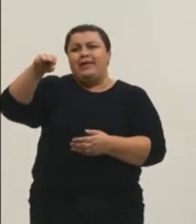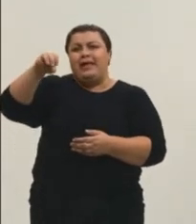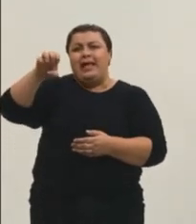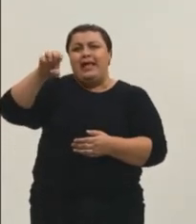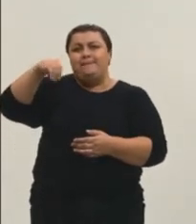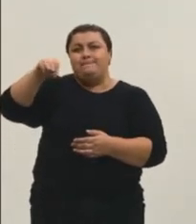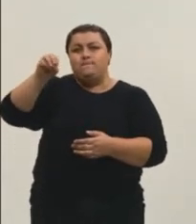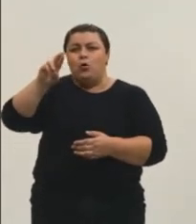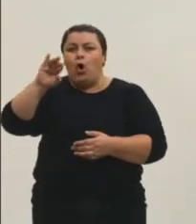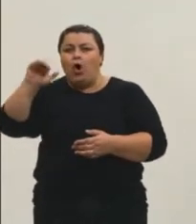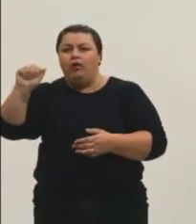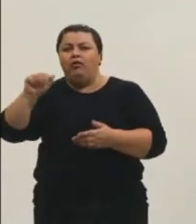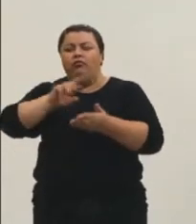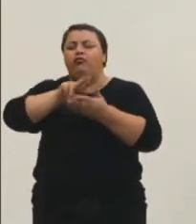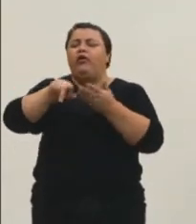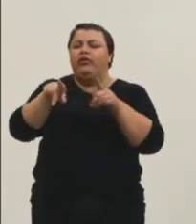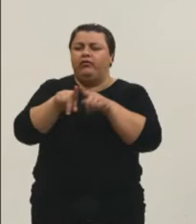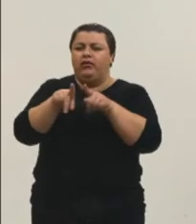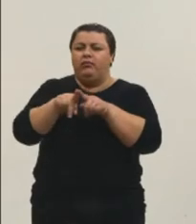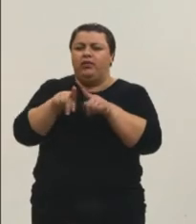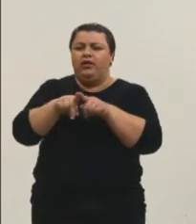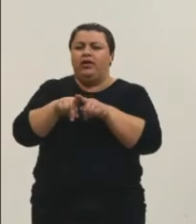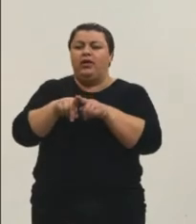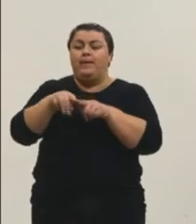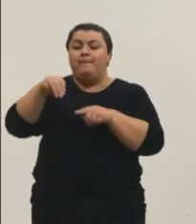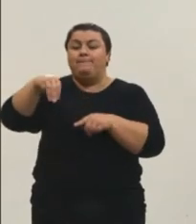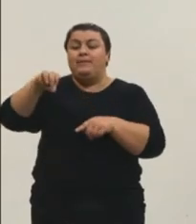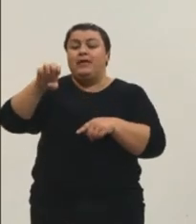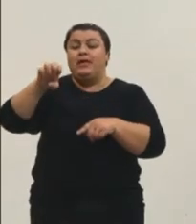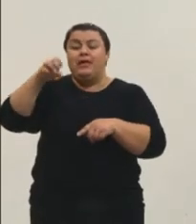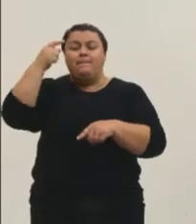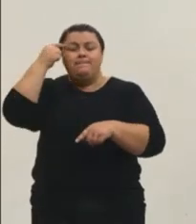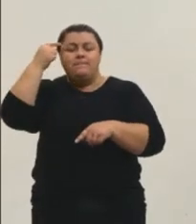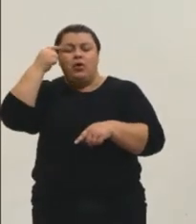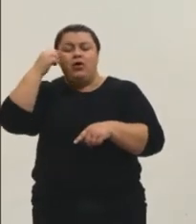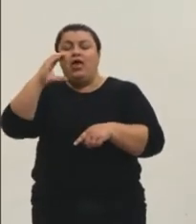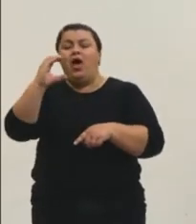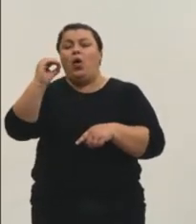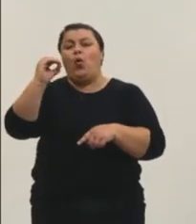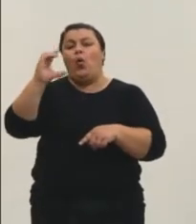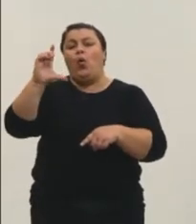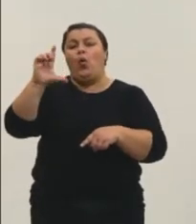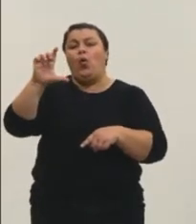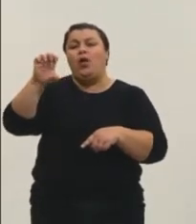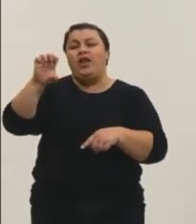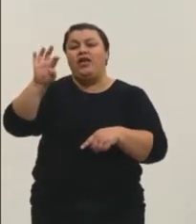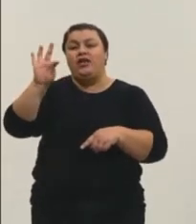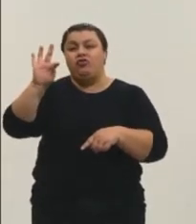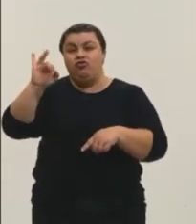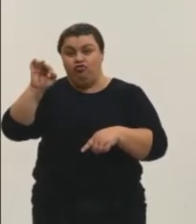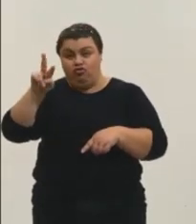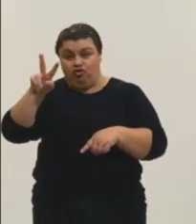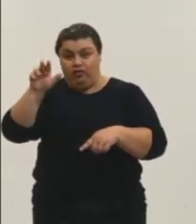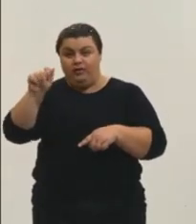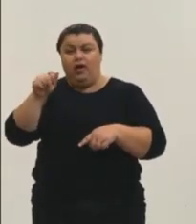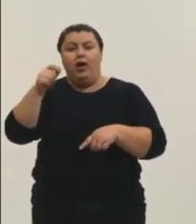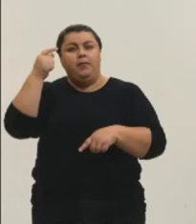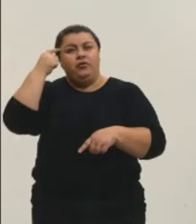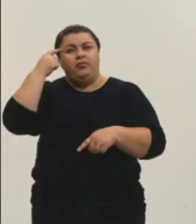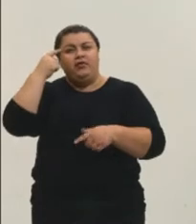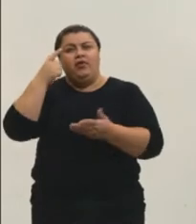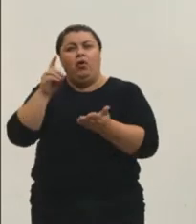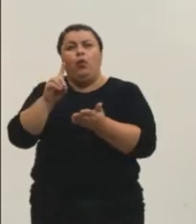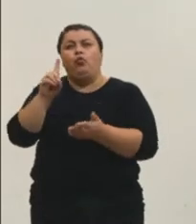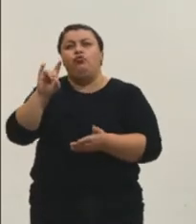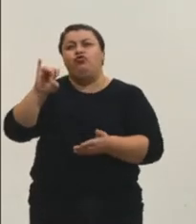a minha memória mas também existem memórias coletivas a gente pode pensar que o diário por exemplo é uma forma de